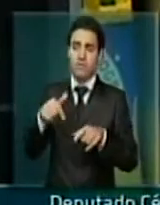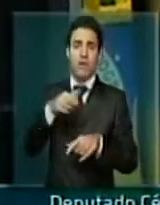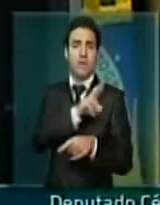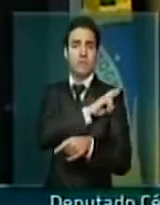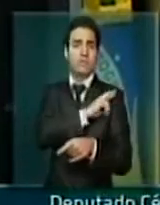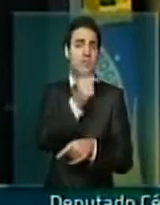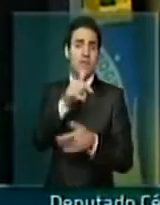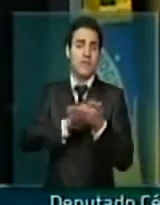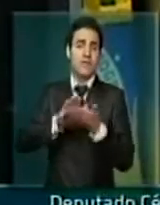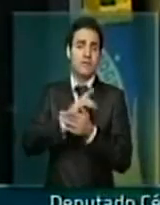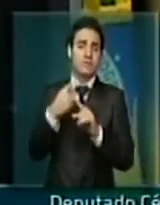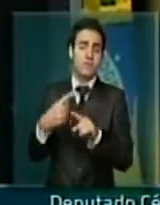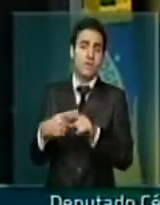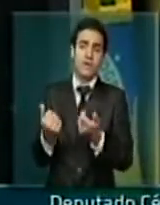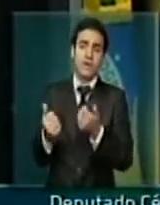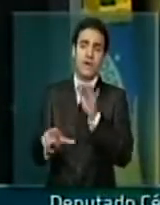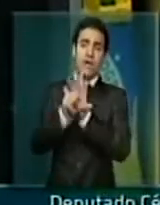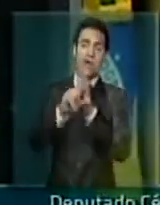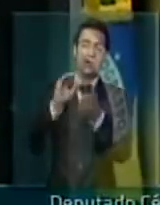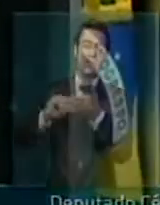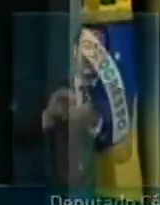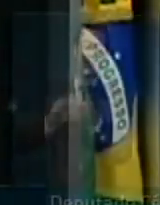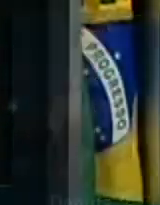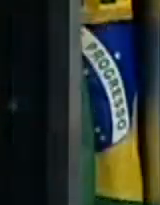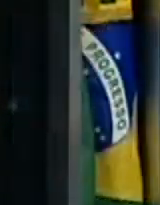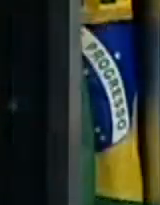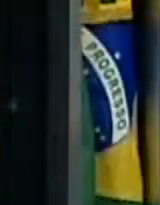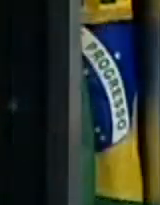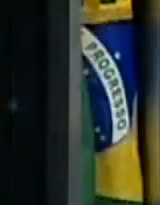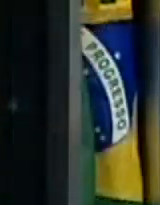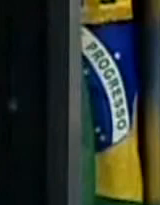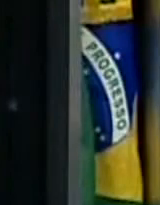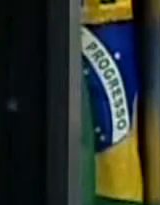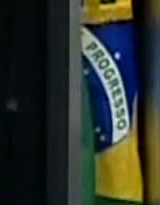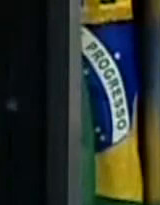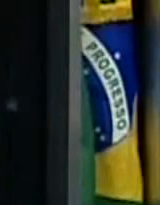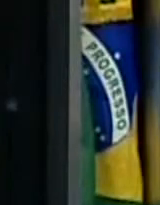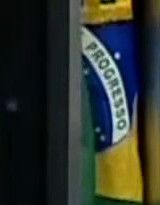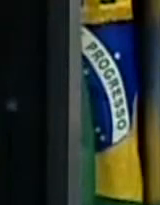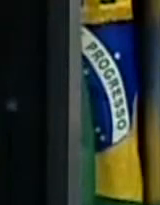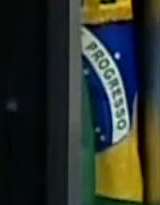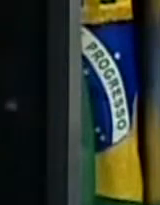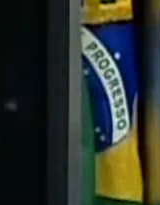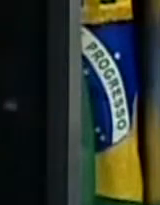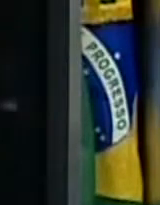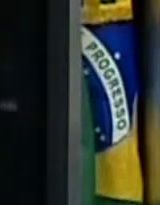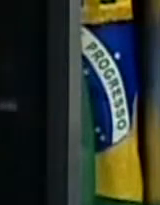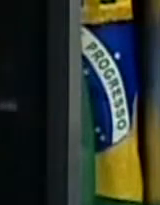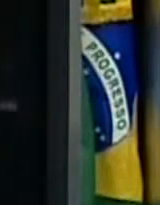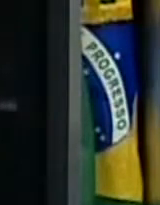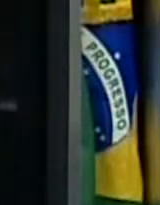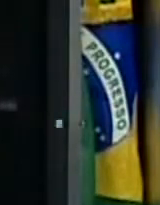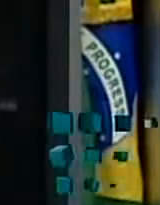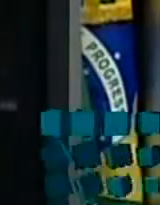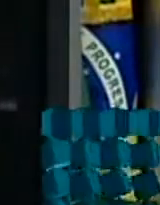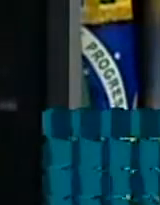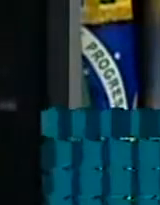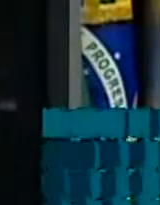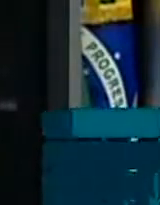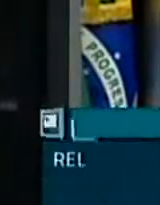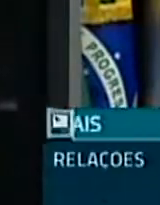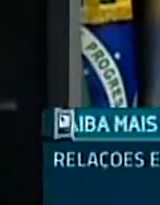deputados estaduais precisam ser fortalecidos na sua ação de legislar. O parlamento estadual